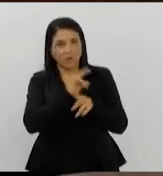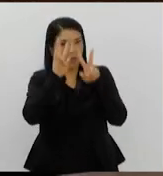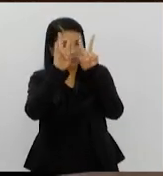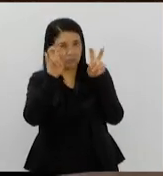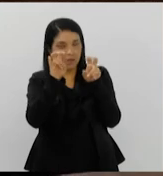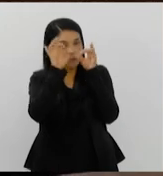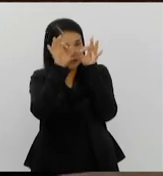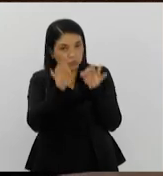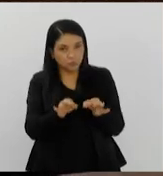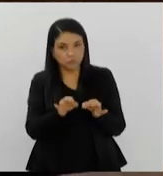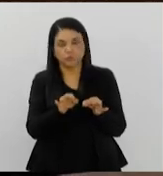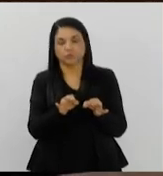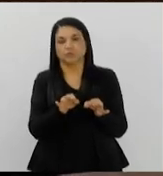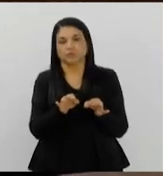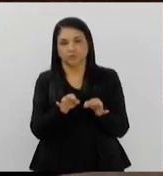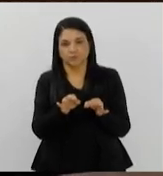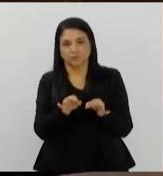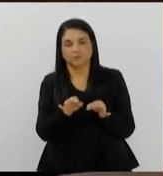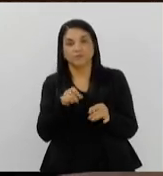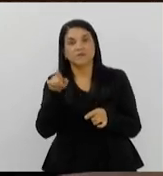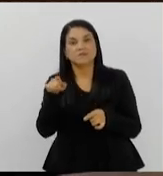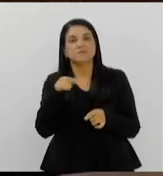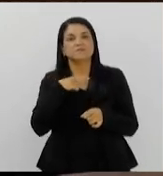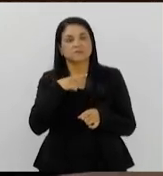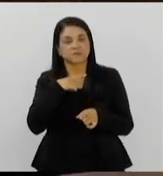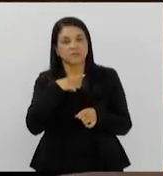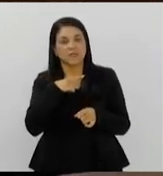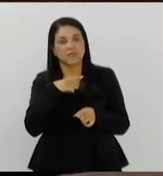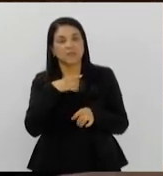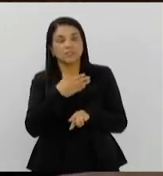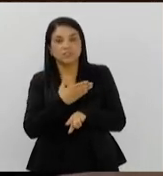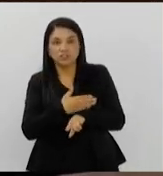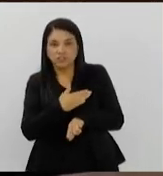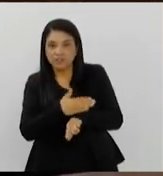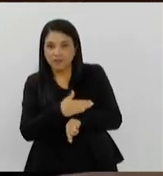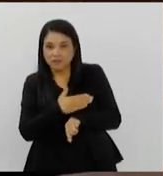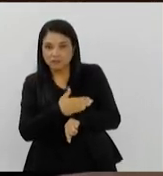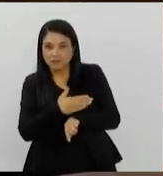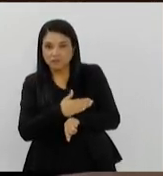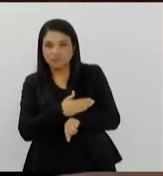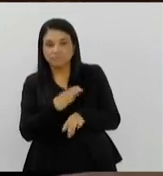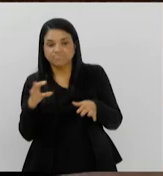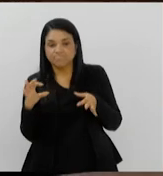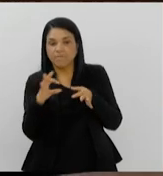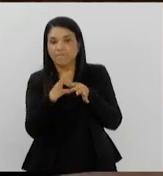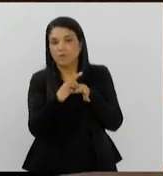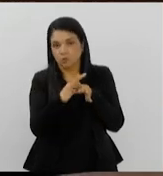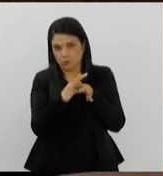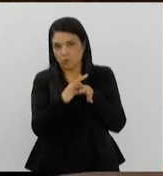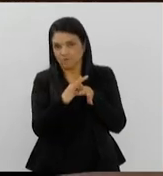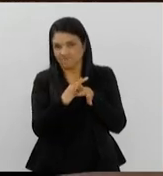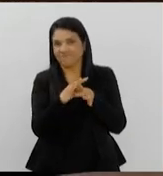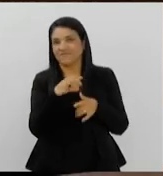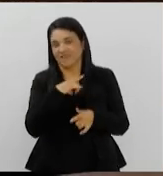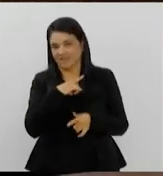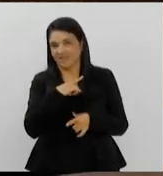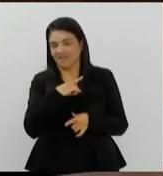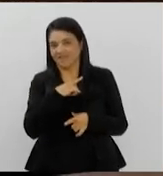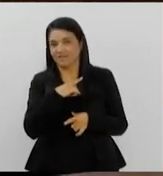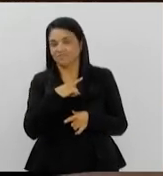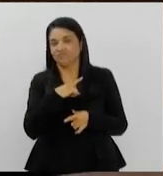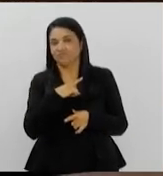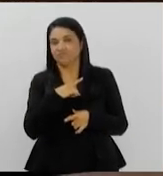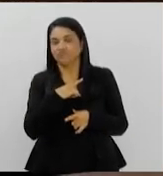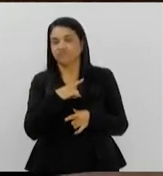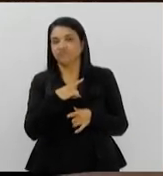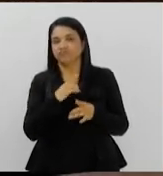justo, correto, porque se você faz estágio, você tem vínculo. E hoje a contagem de tempo,